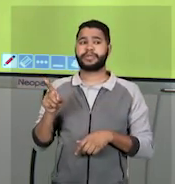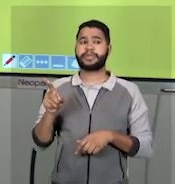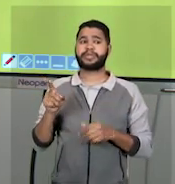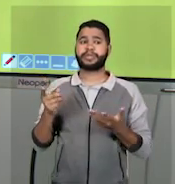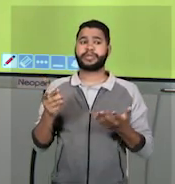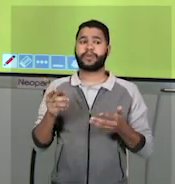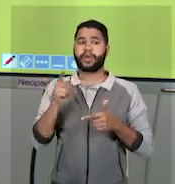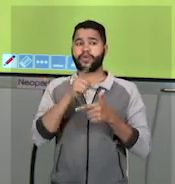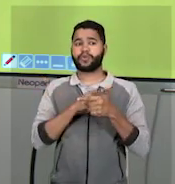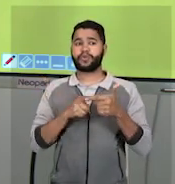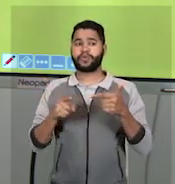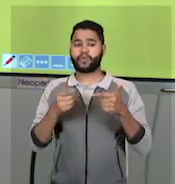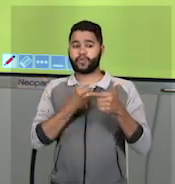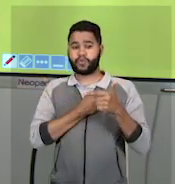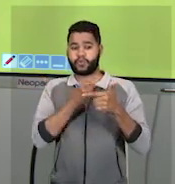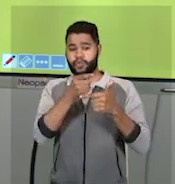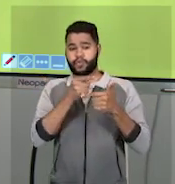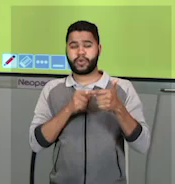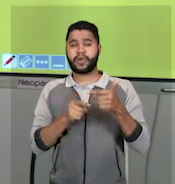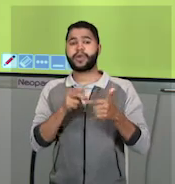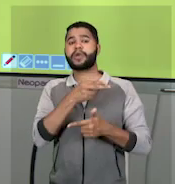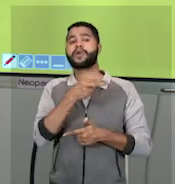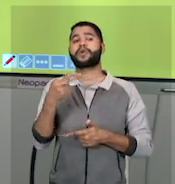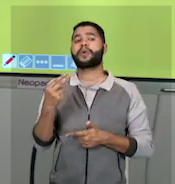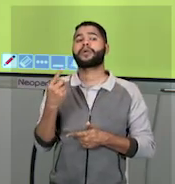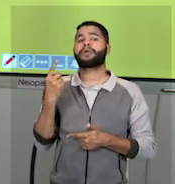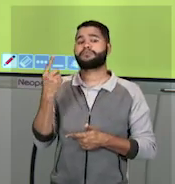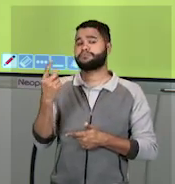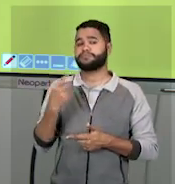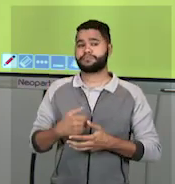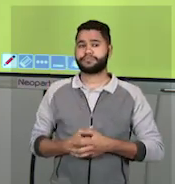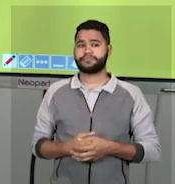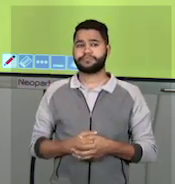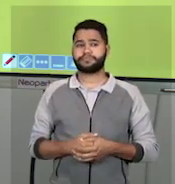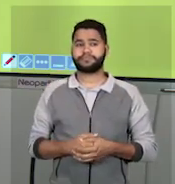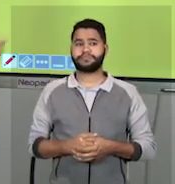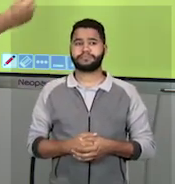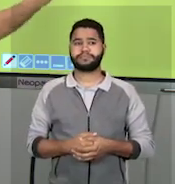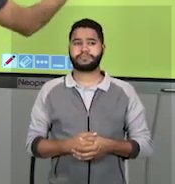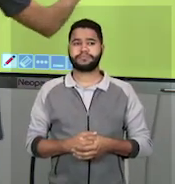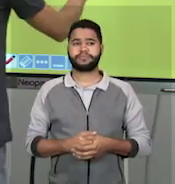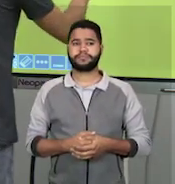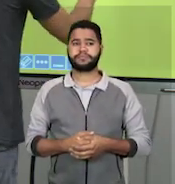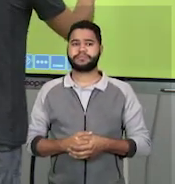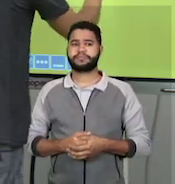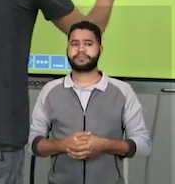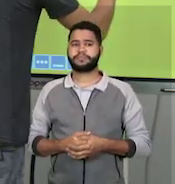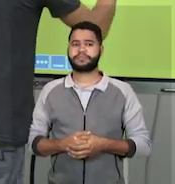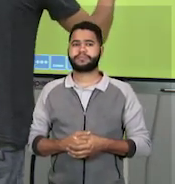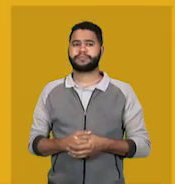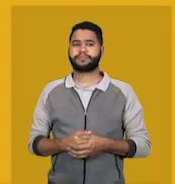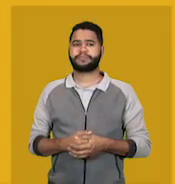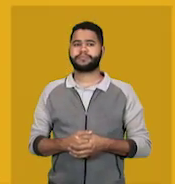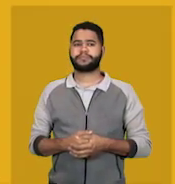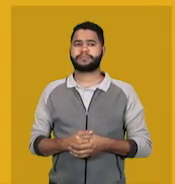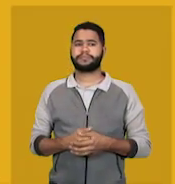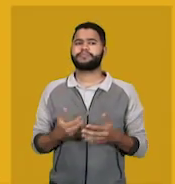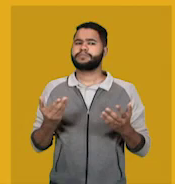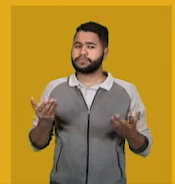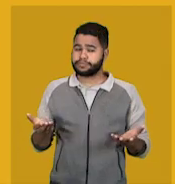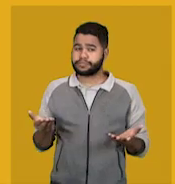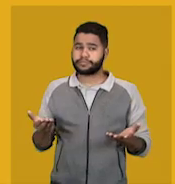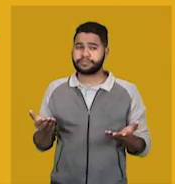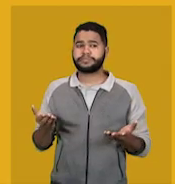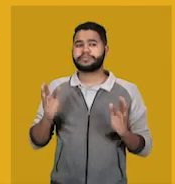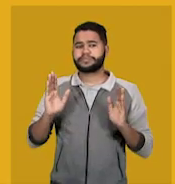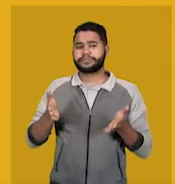a divisão de um número pelo próprio número vai ser igual a quanto? 1. Sim, tem que ser igual a 1. Então, eu